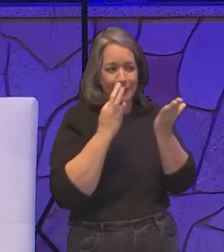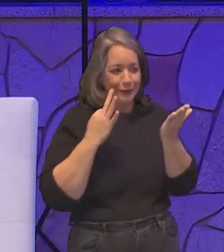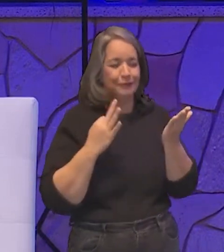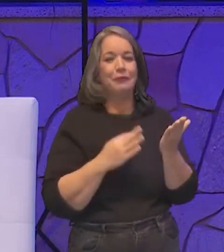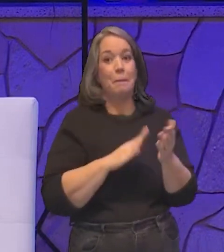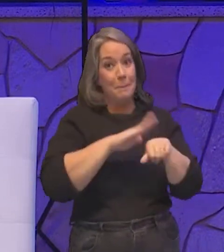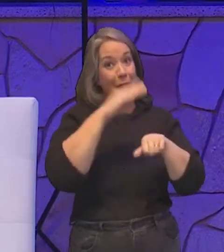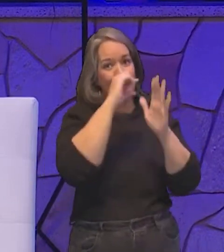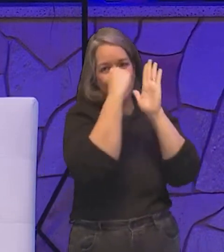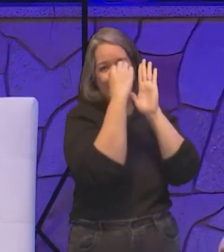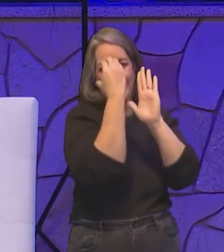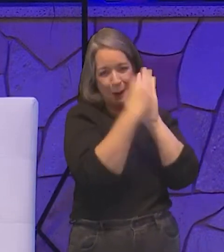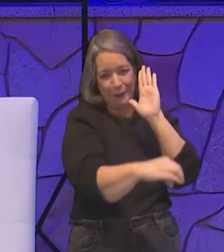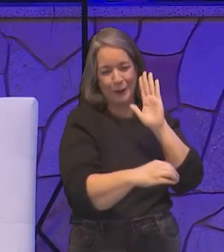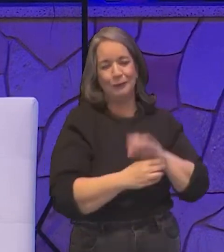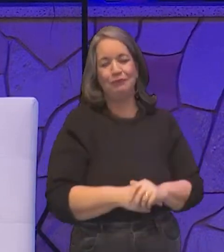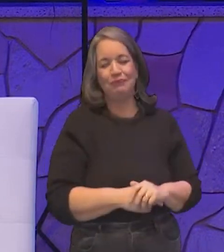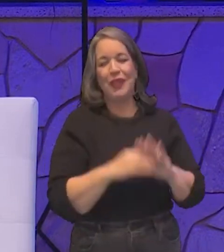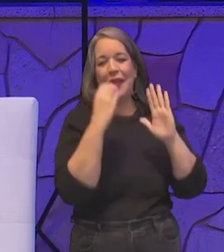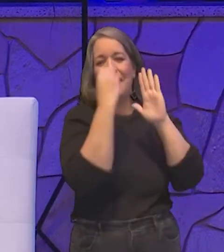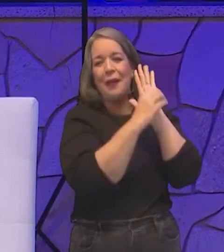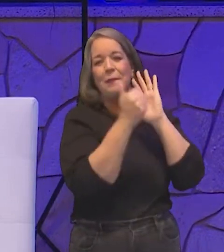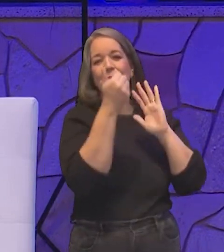capítulo 13,